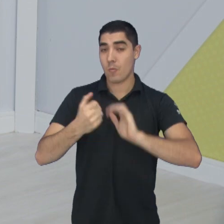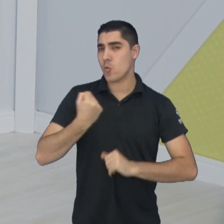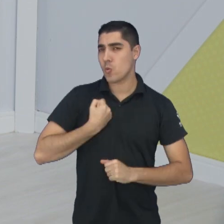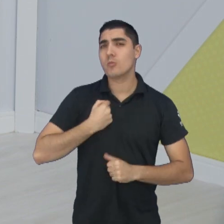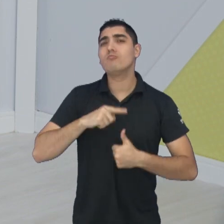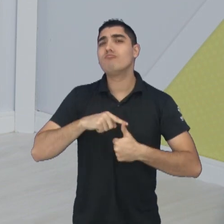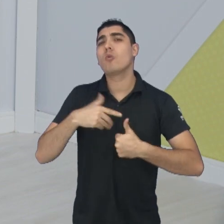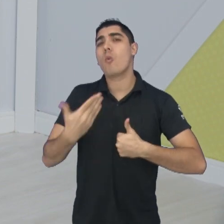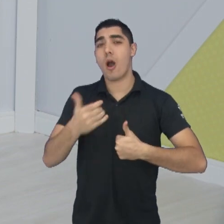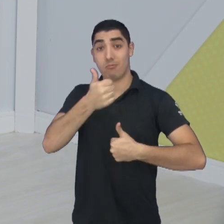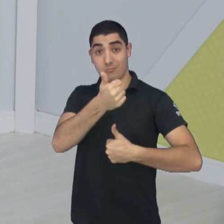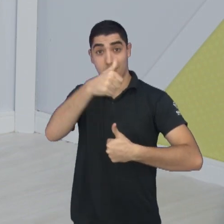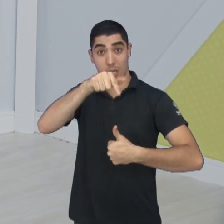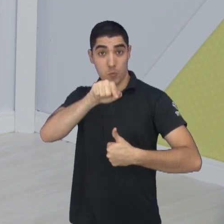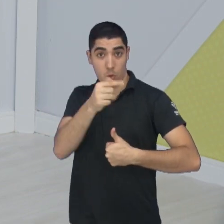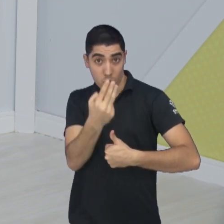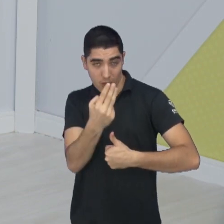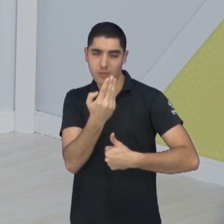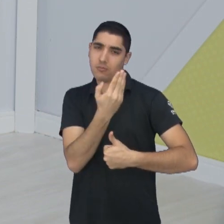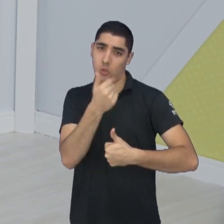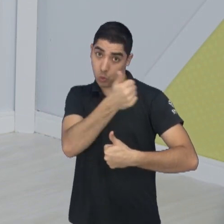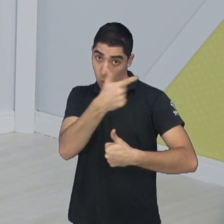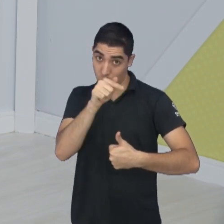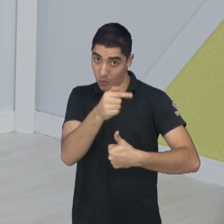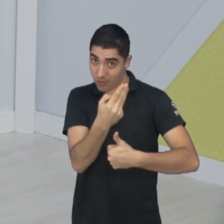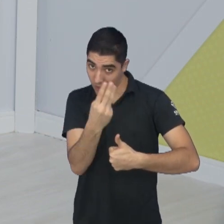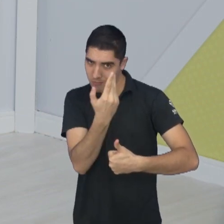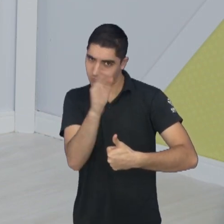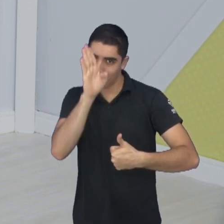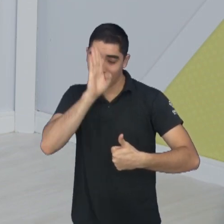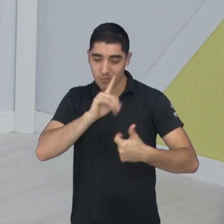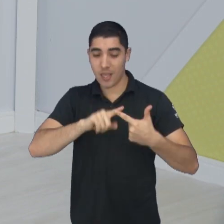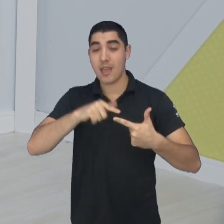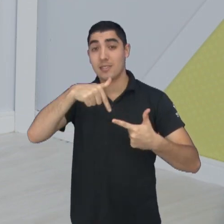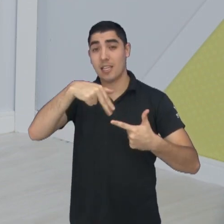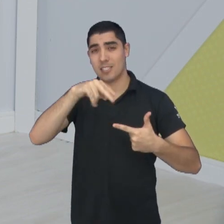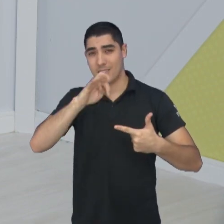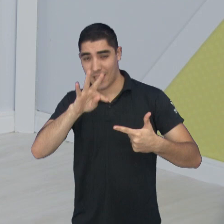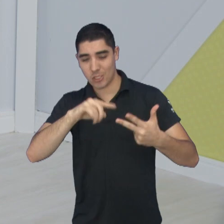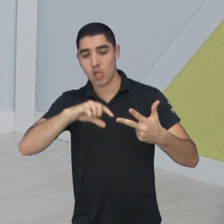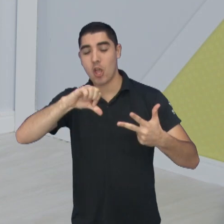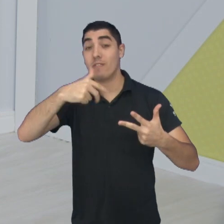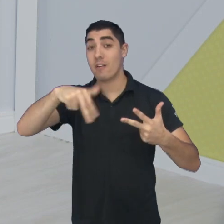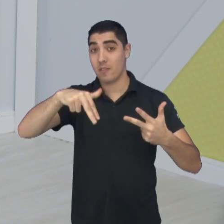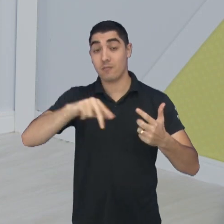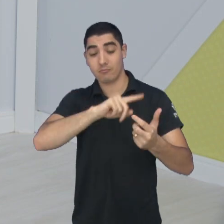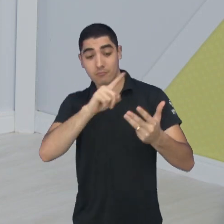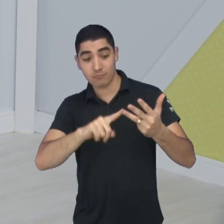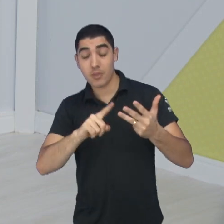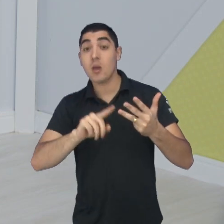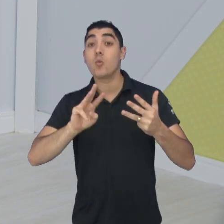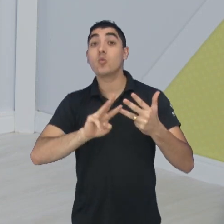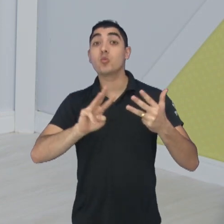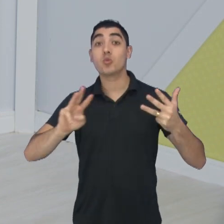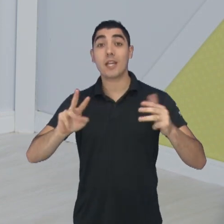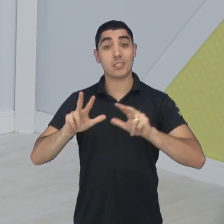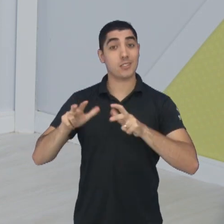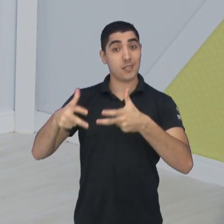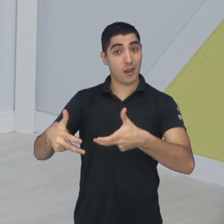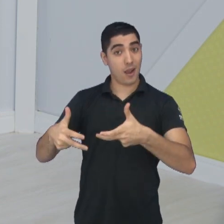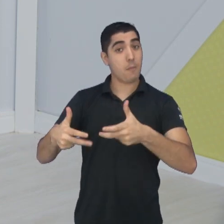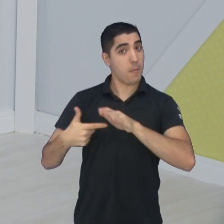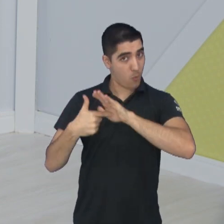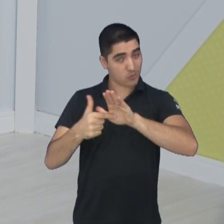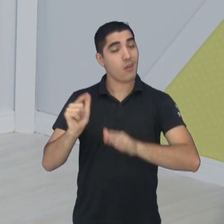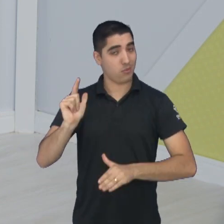canal 12.3 em TV aberta, além do canal 7 da NET e 9 da Vivo TV. Estamos também na internet em